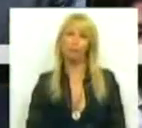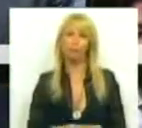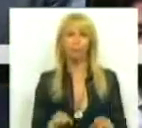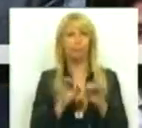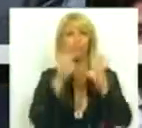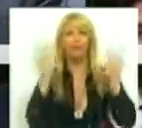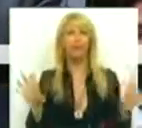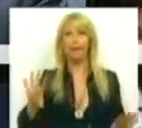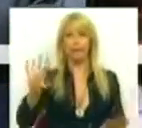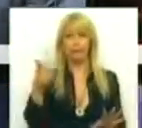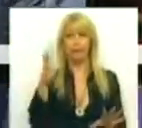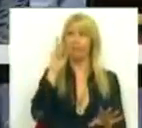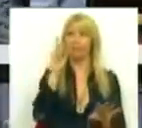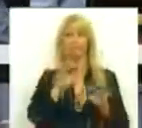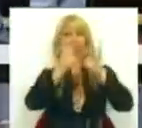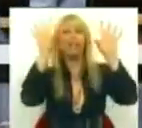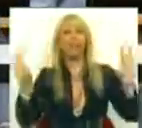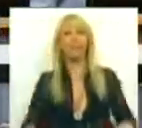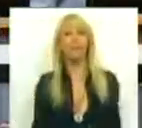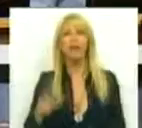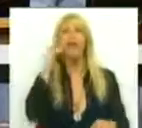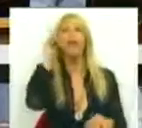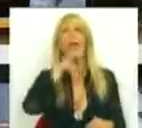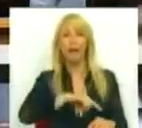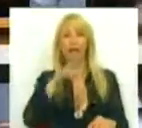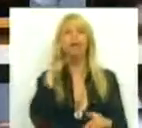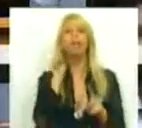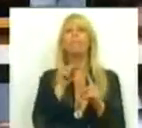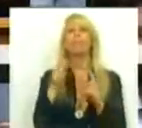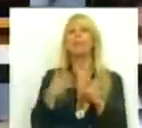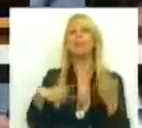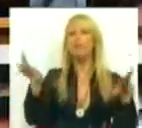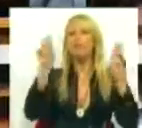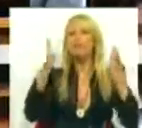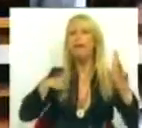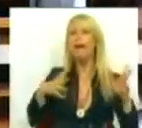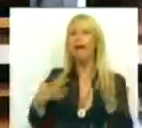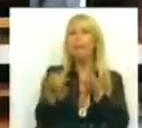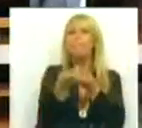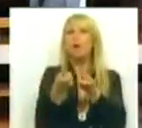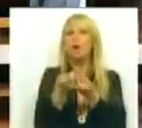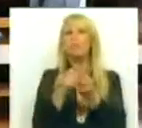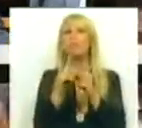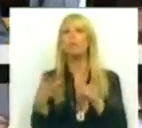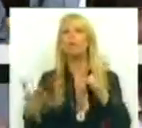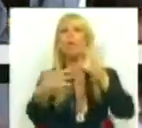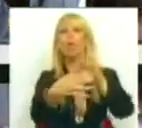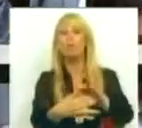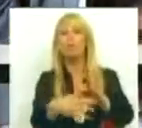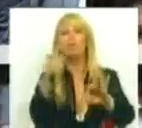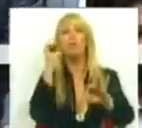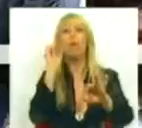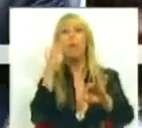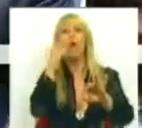fica claro para o país quem é que tem uma perspectiva de aproximação e de convergência e de quem prefere